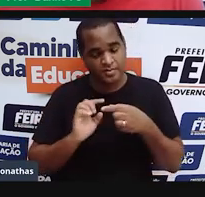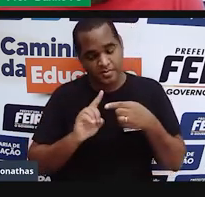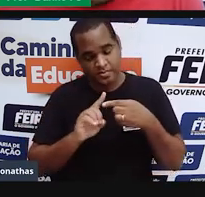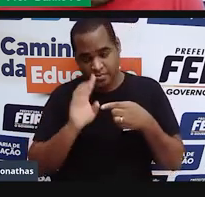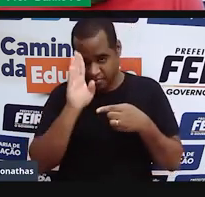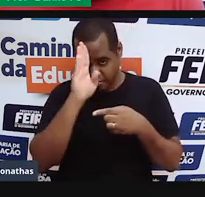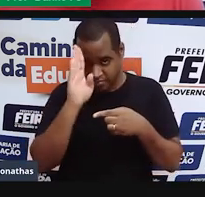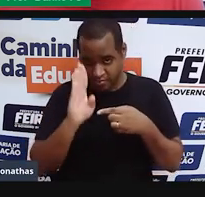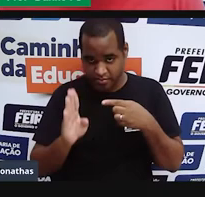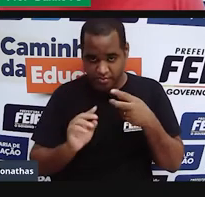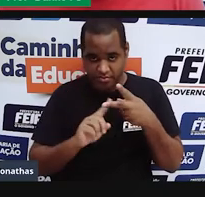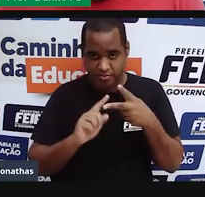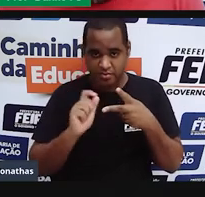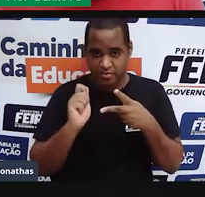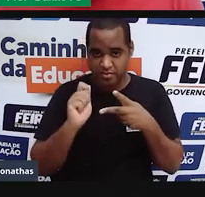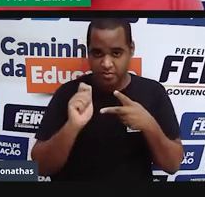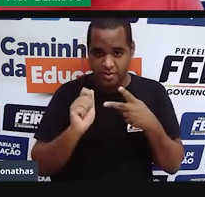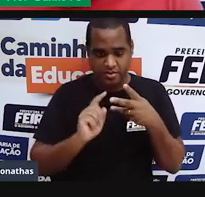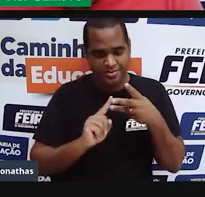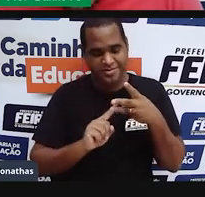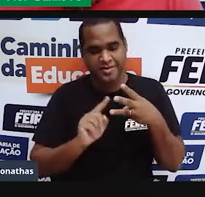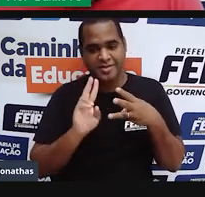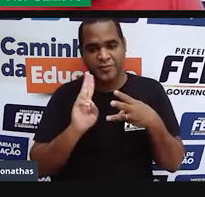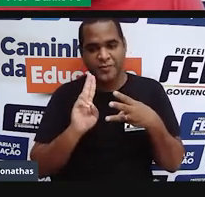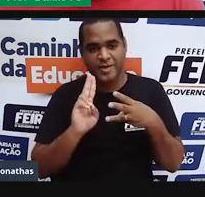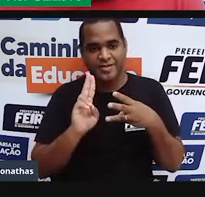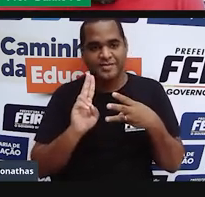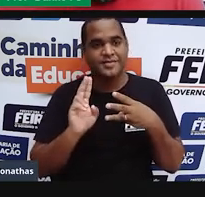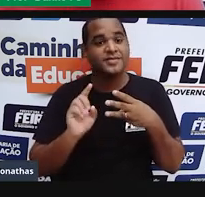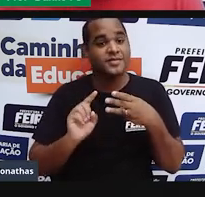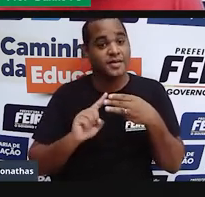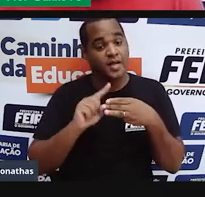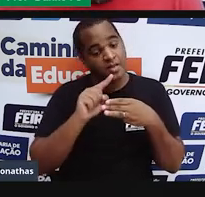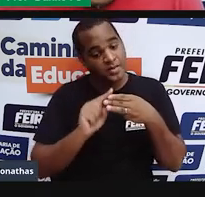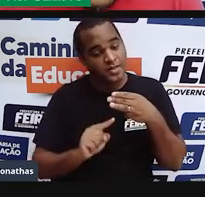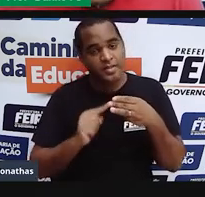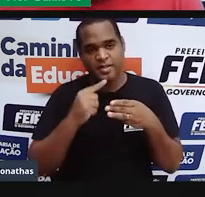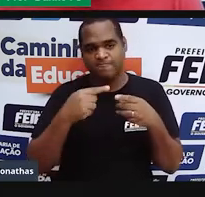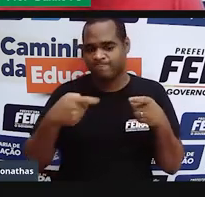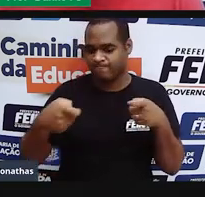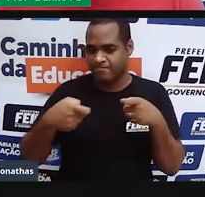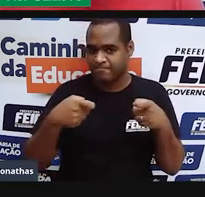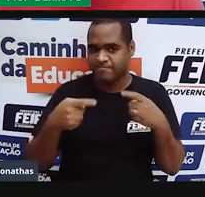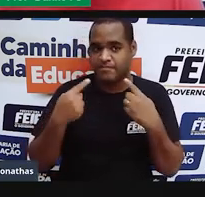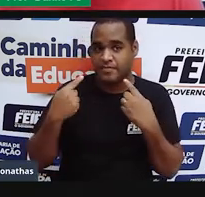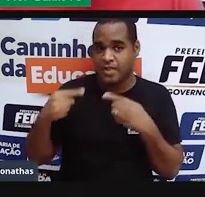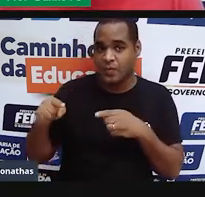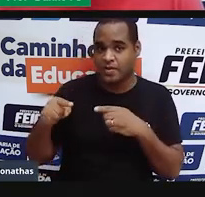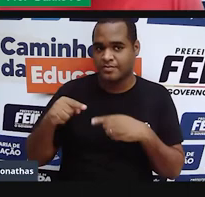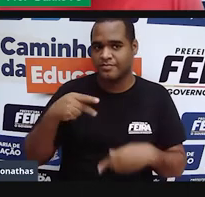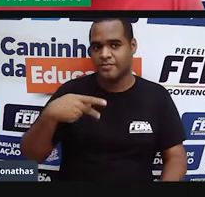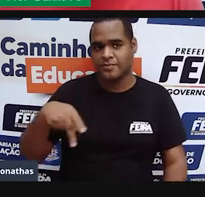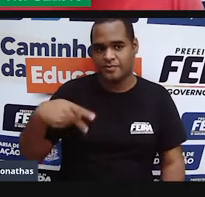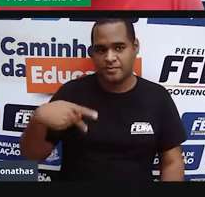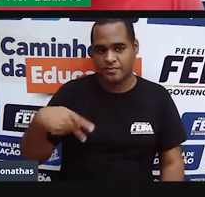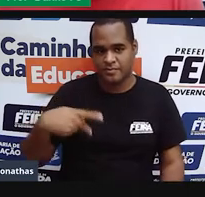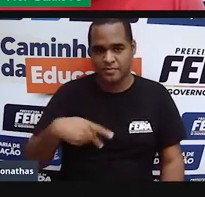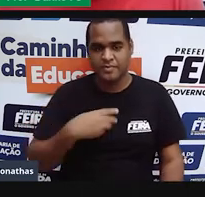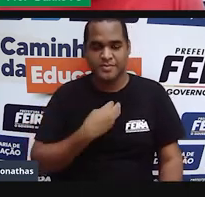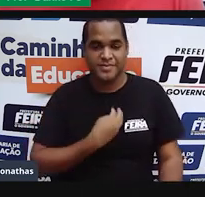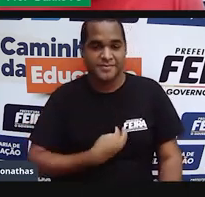entre Brasil, Argentina e Uruguai, exatamente para fazer guerra contra o